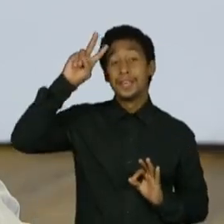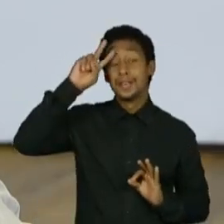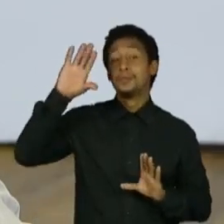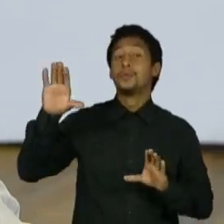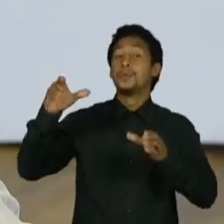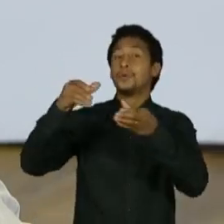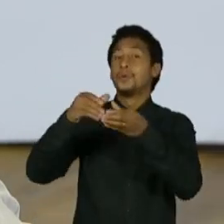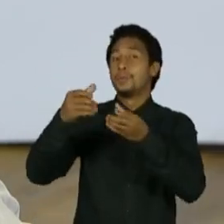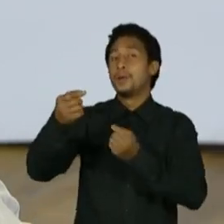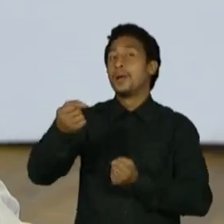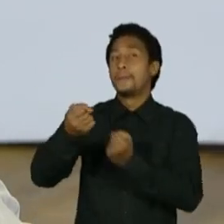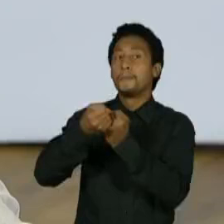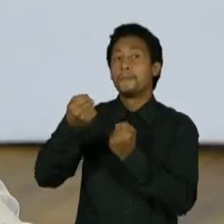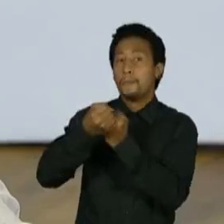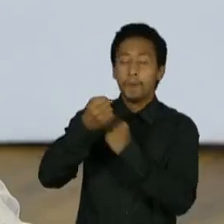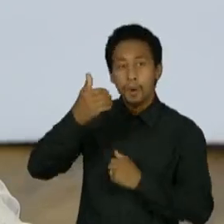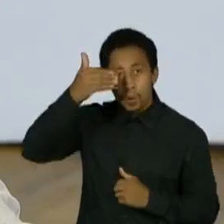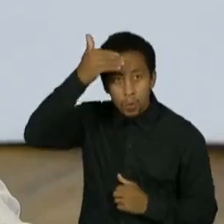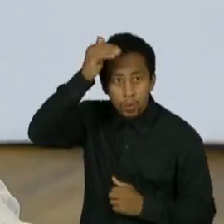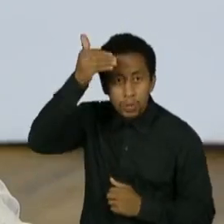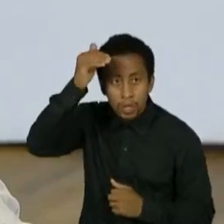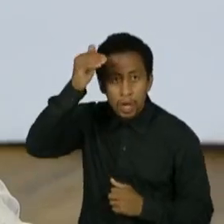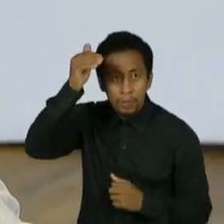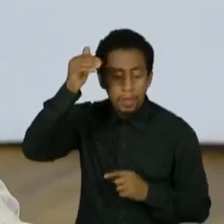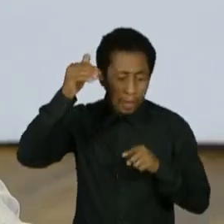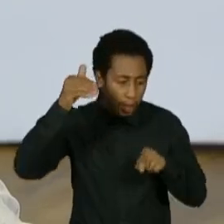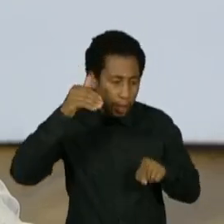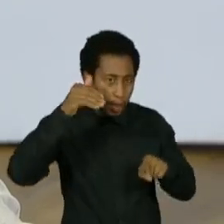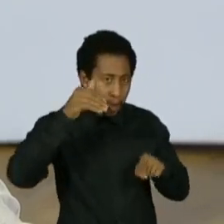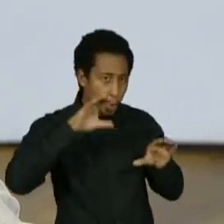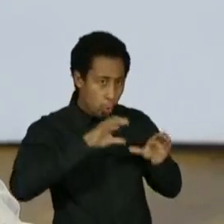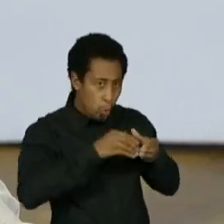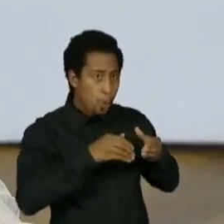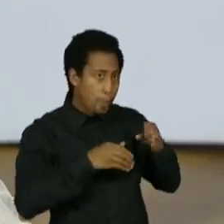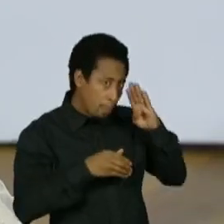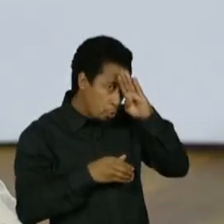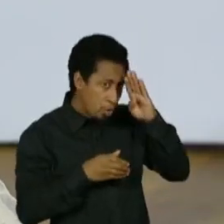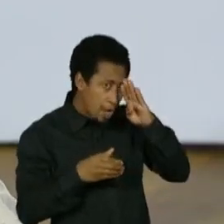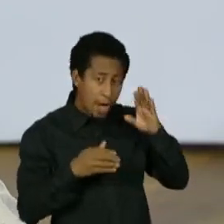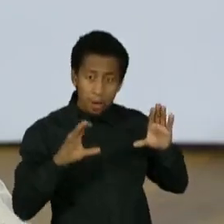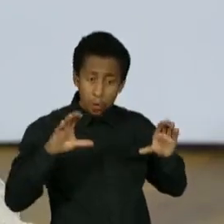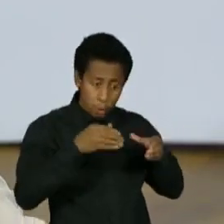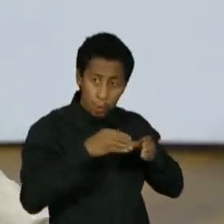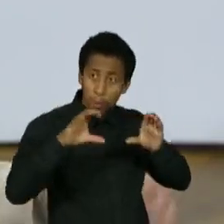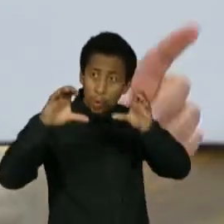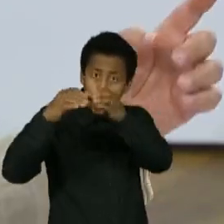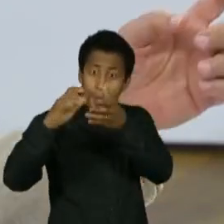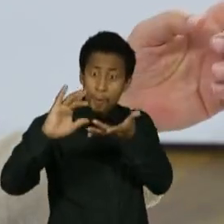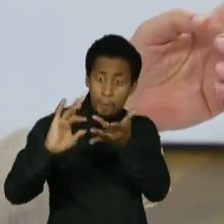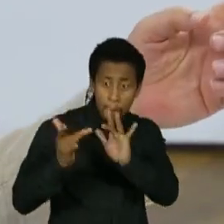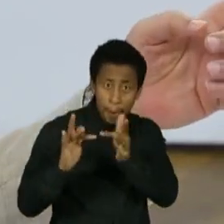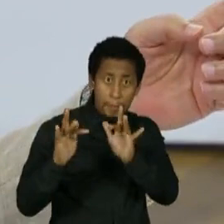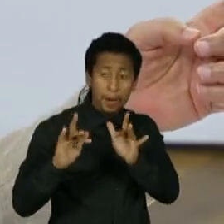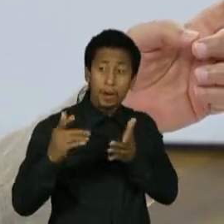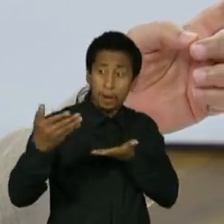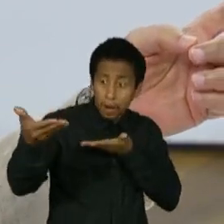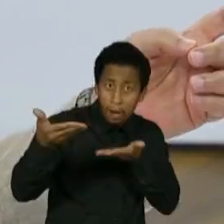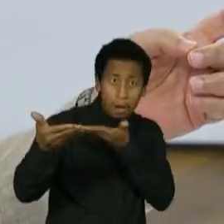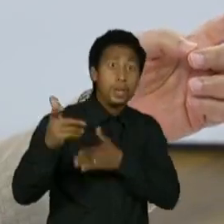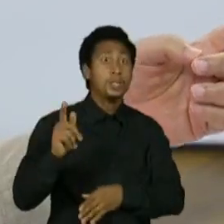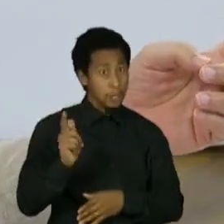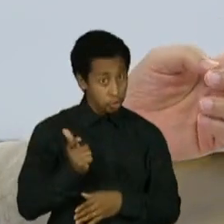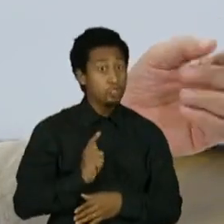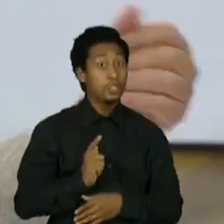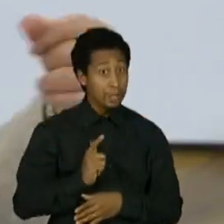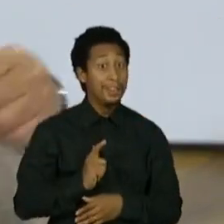trump próximos do bolsonaro conversavam sobre que um fazer porque às vezes fazia no Brasil uma coisa que uma semana depois